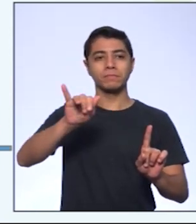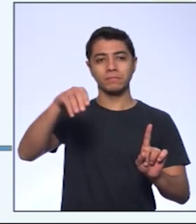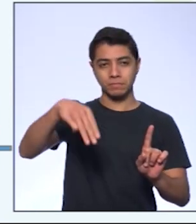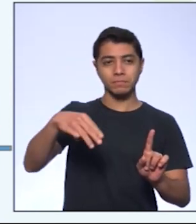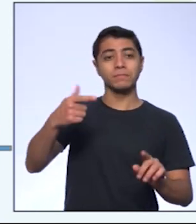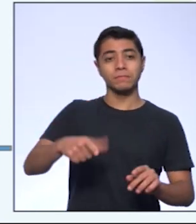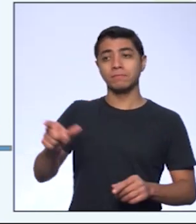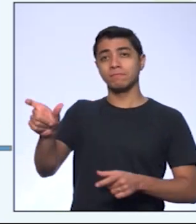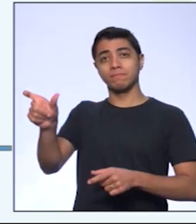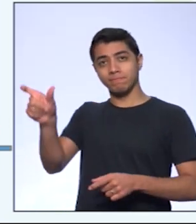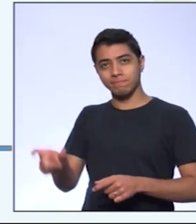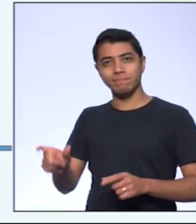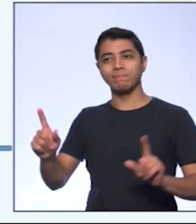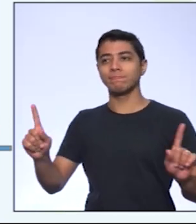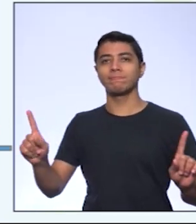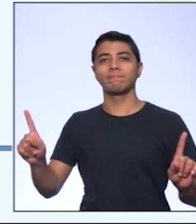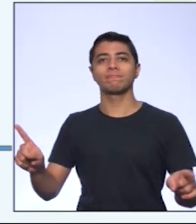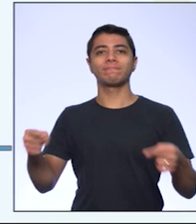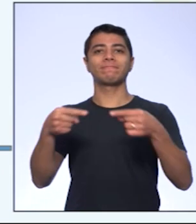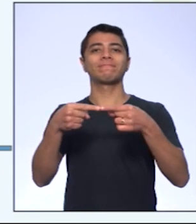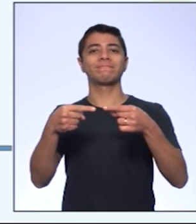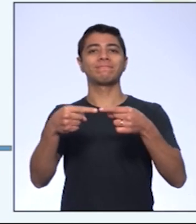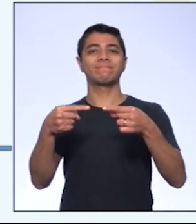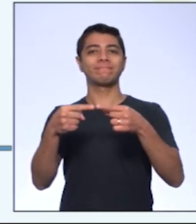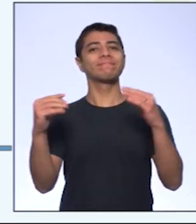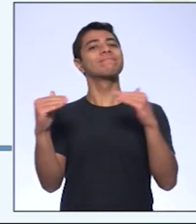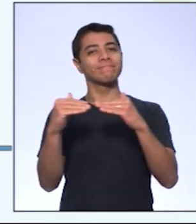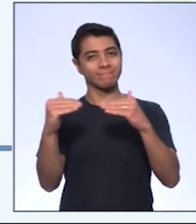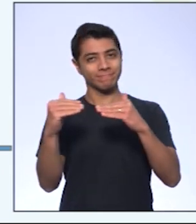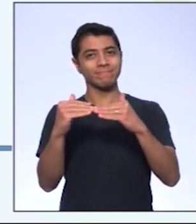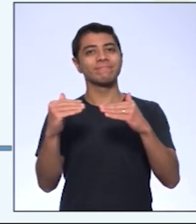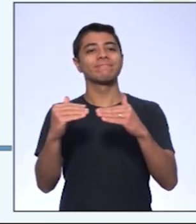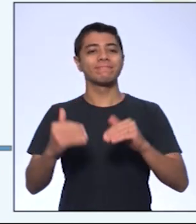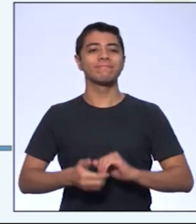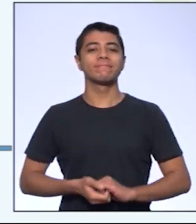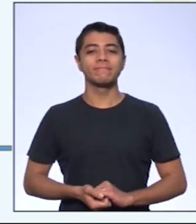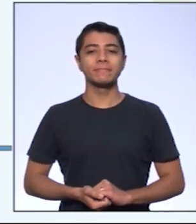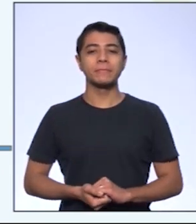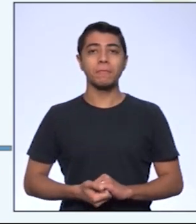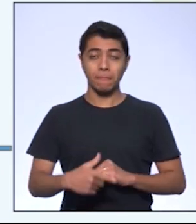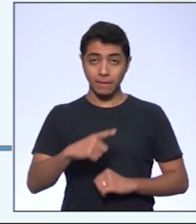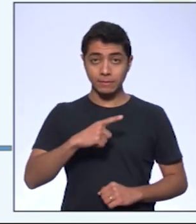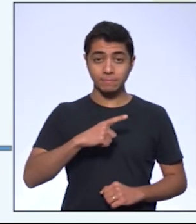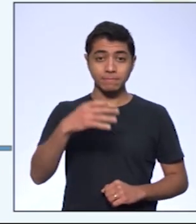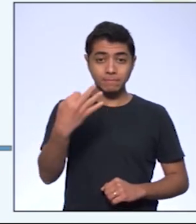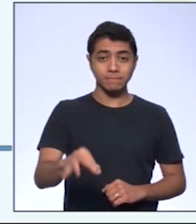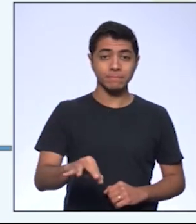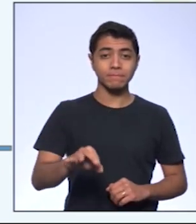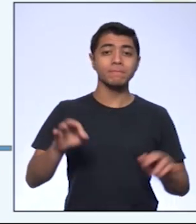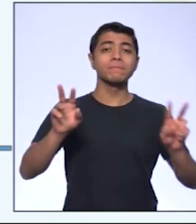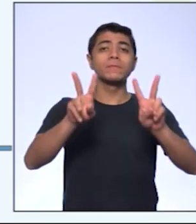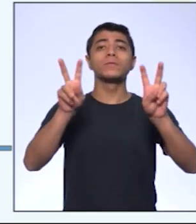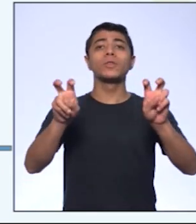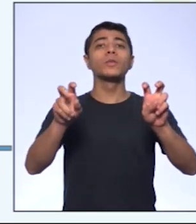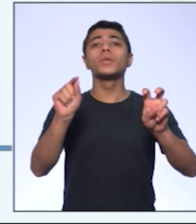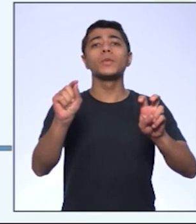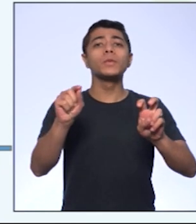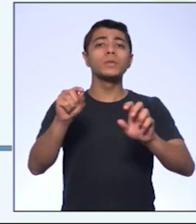se encontram, tá certo? Em relação à influência dos